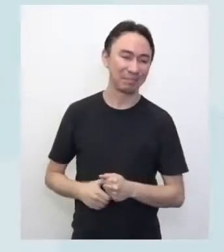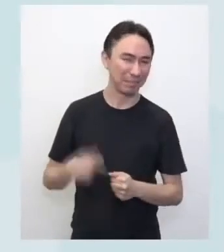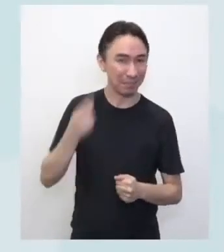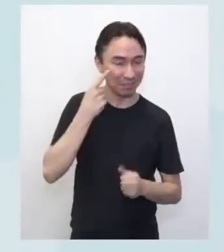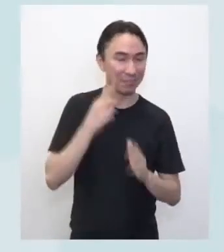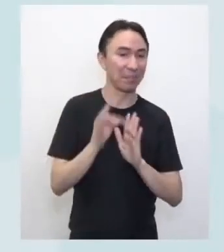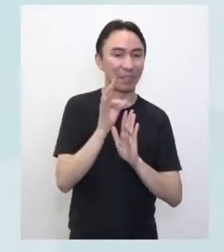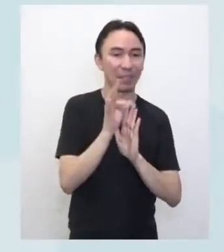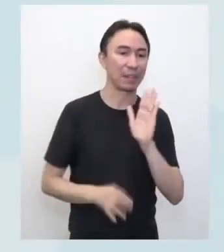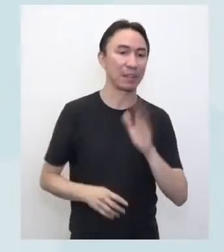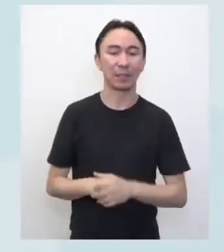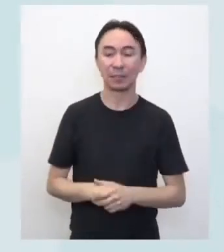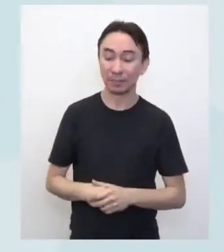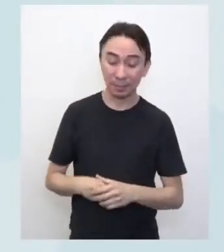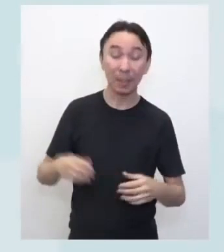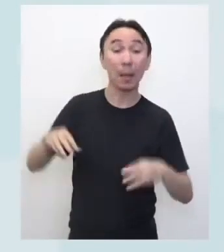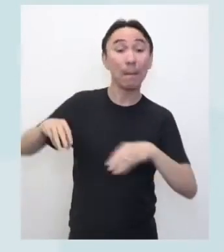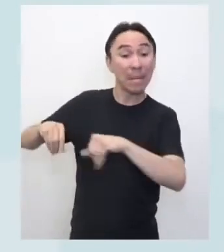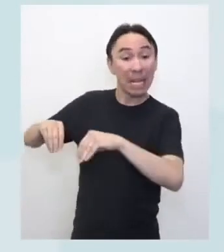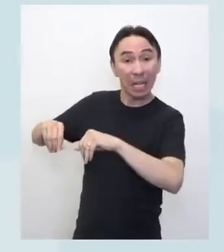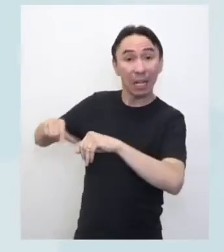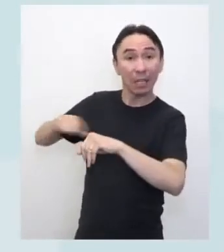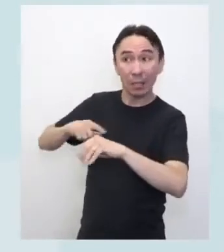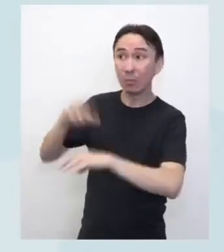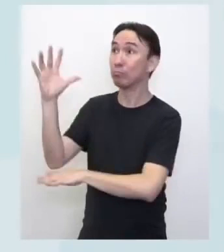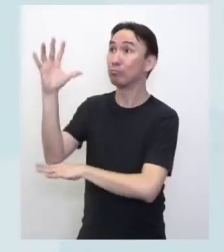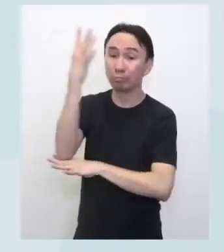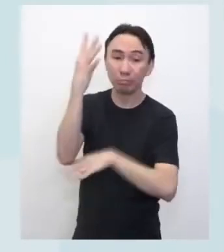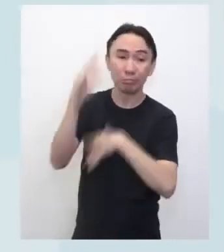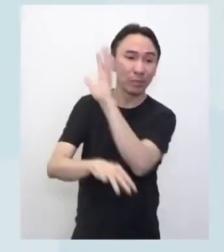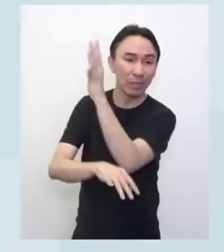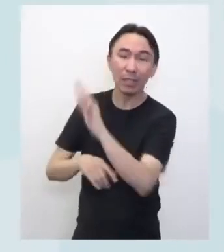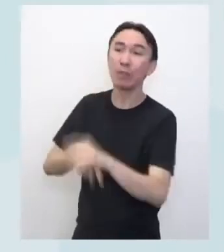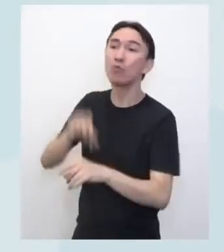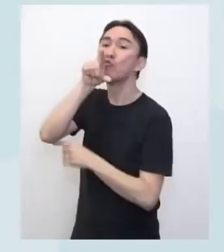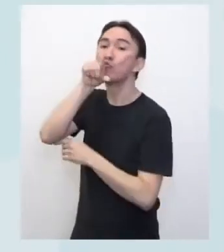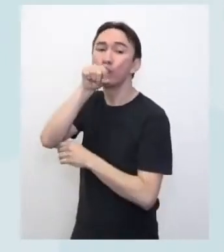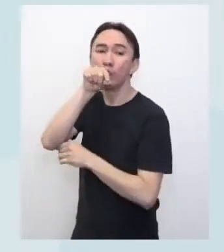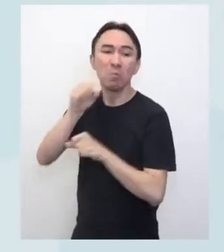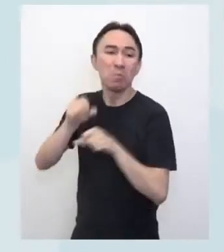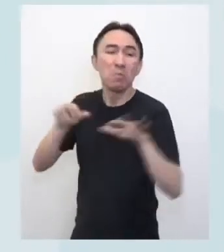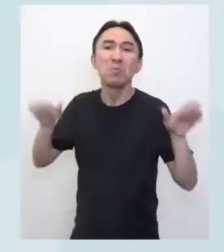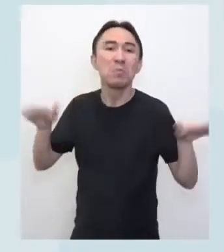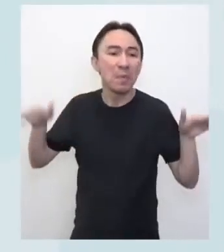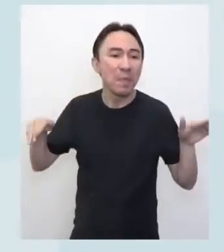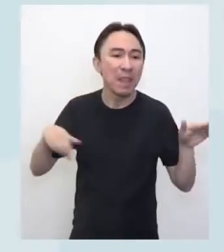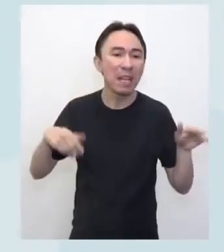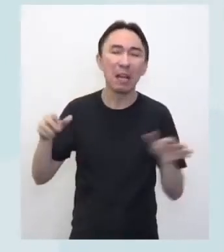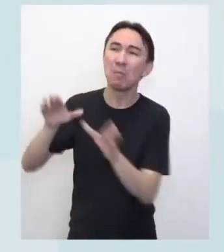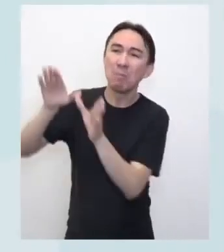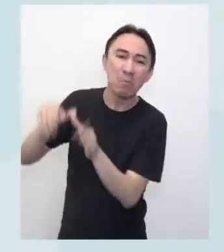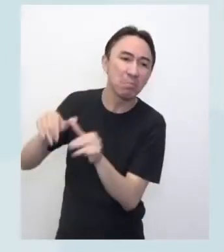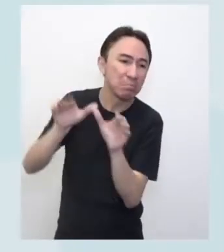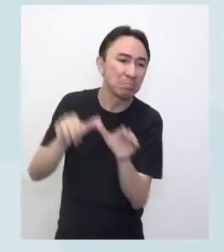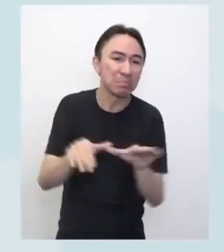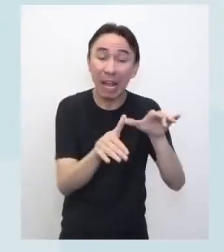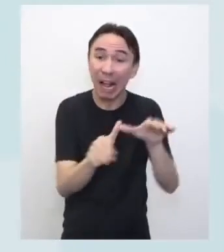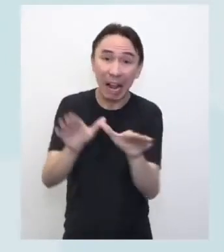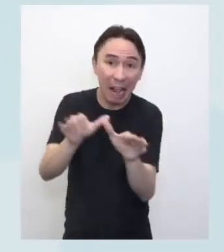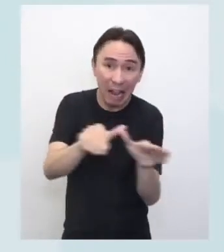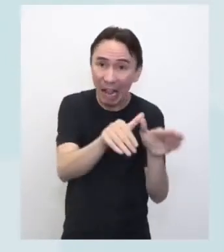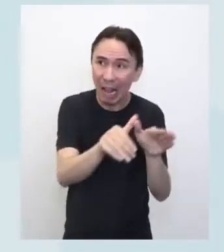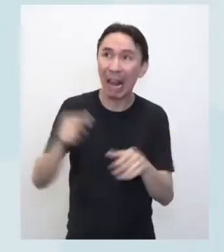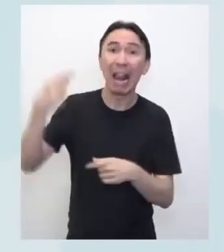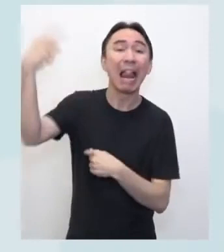texto. Minha terra tem palmeiras, onde canta o sabiá. As aves que aqui gorjeiam, não gorjeiam